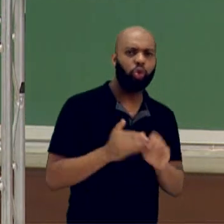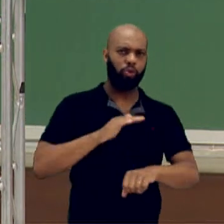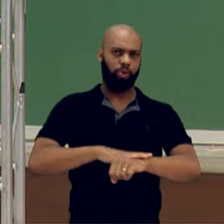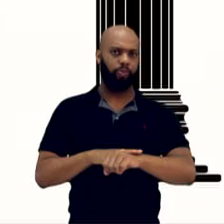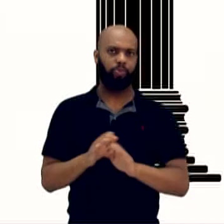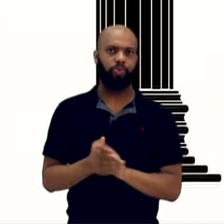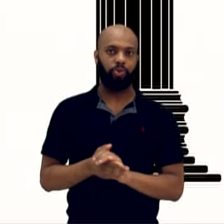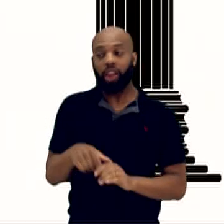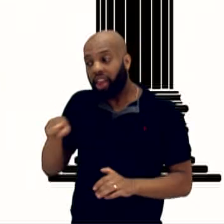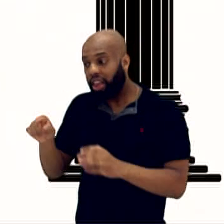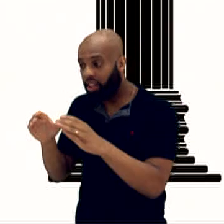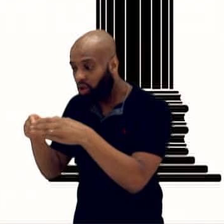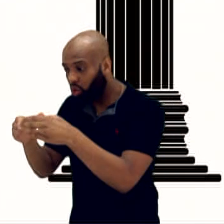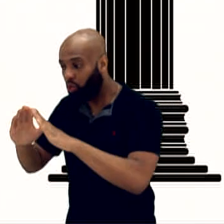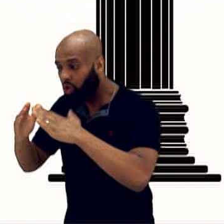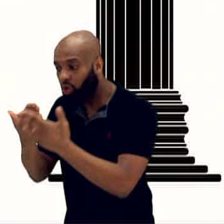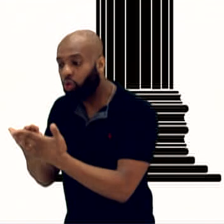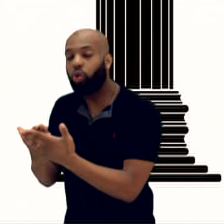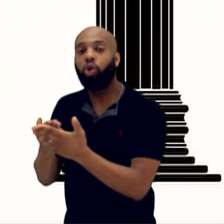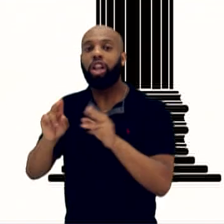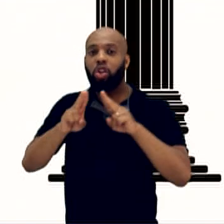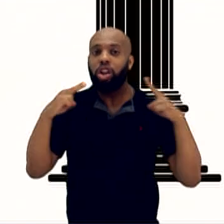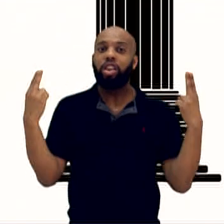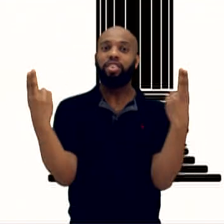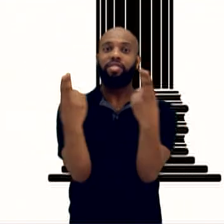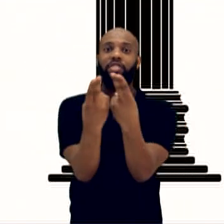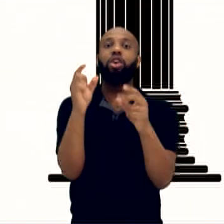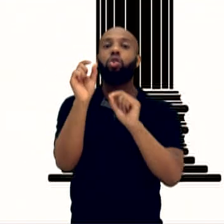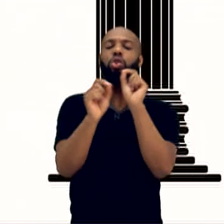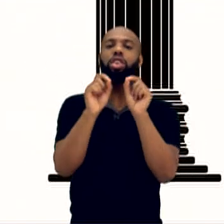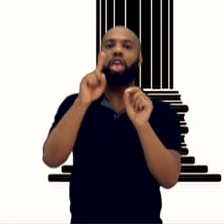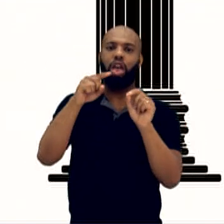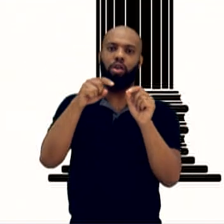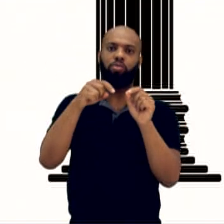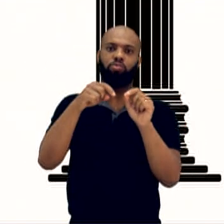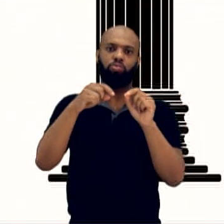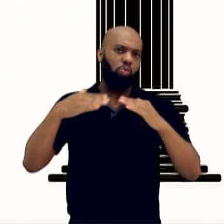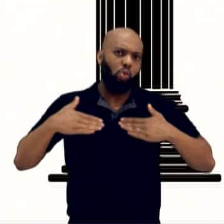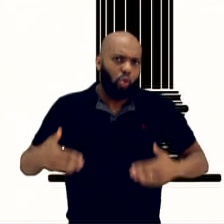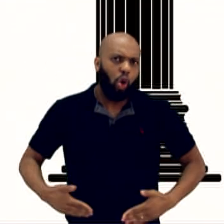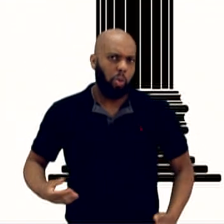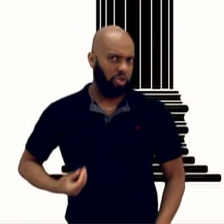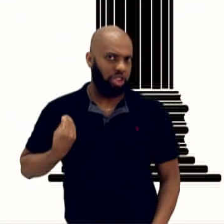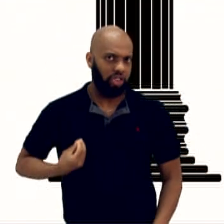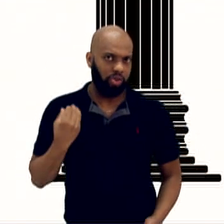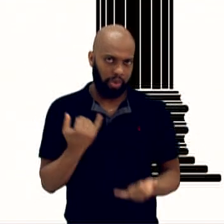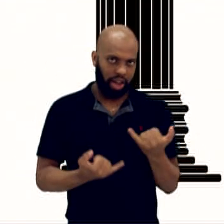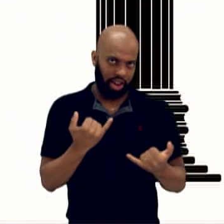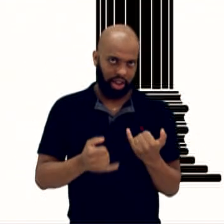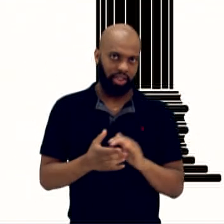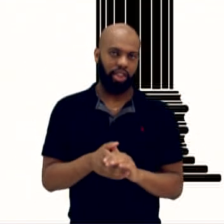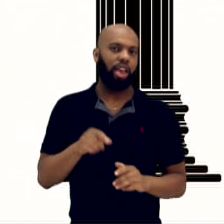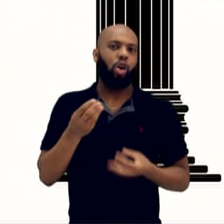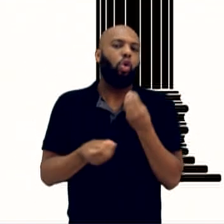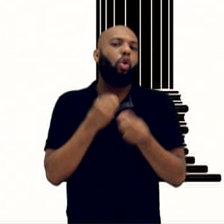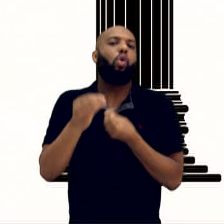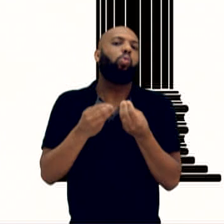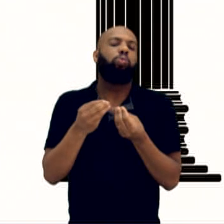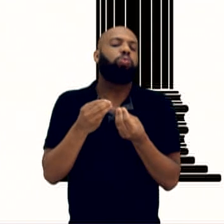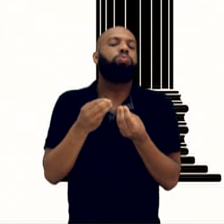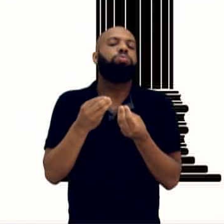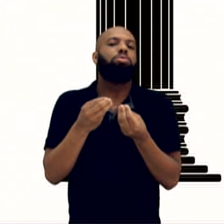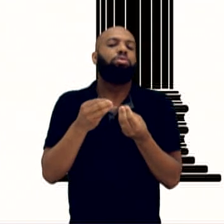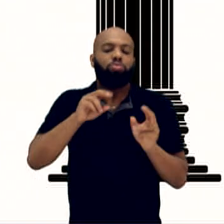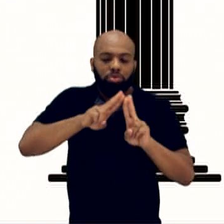os estoicos, o cosmos seria como um grande organismo vivo, tá? Como se fosse o universo inteiro fosse um grande animal vivo ali, né?